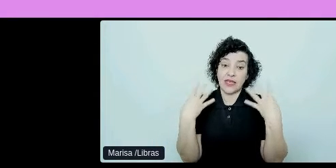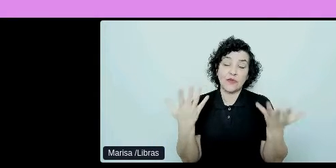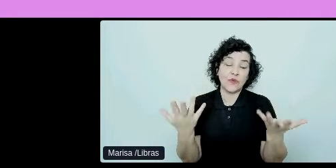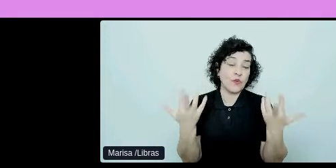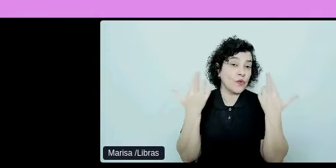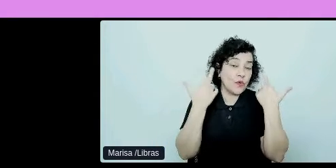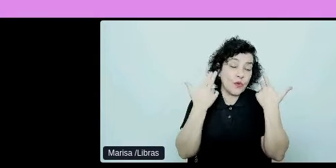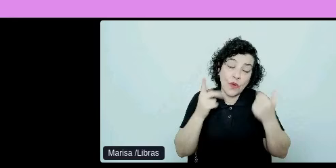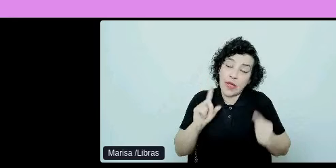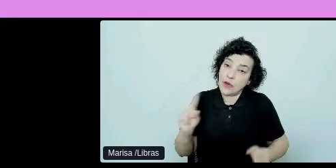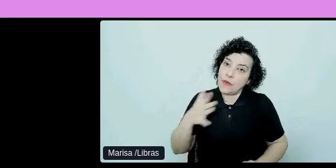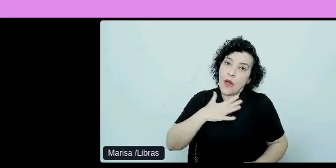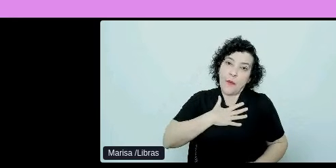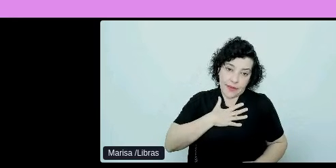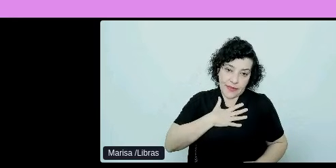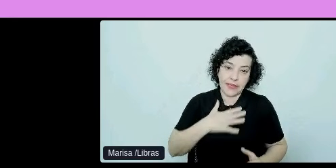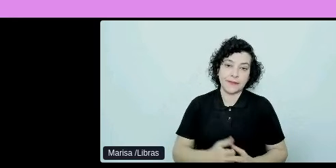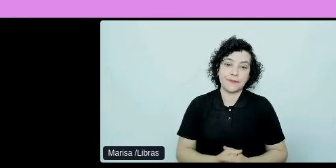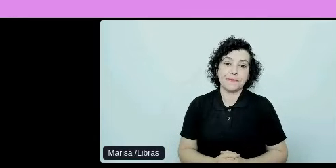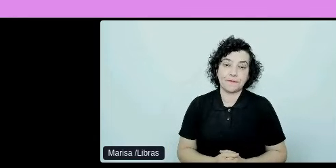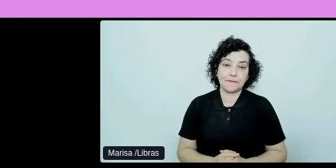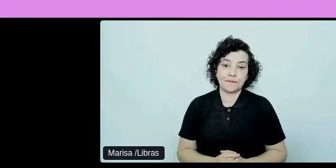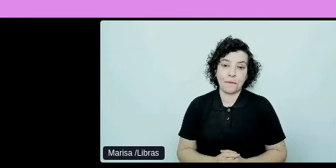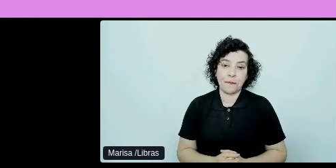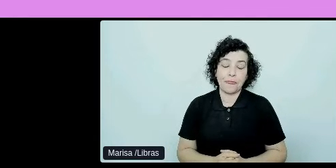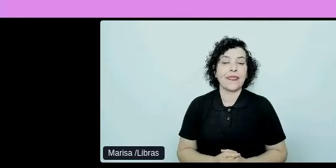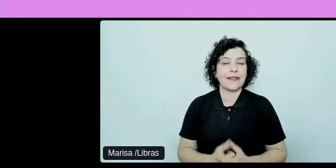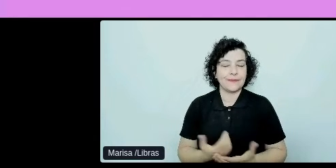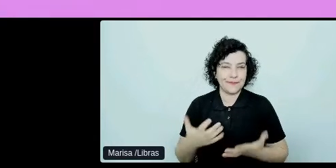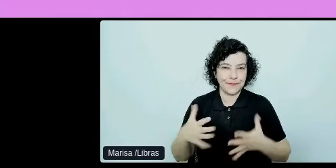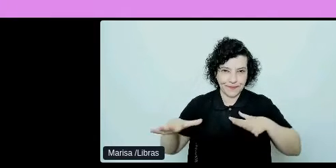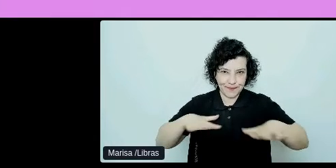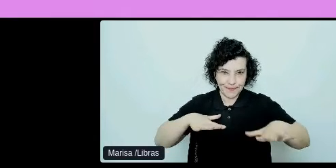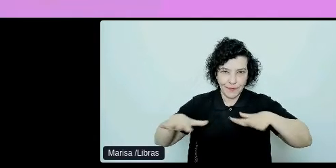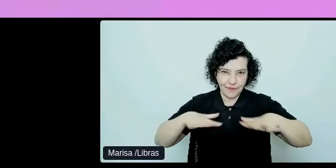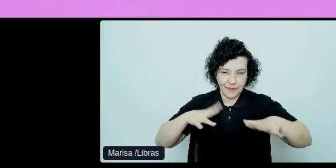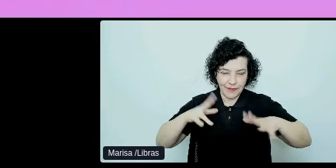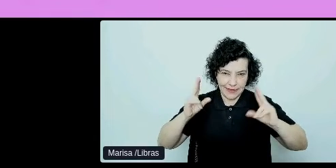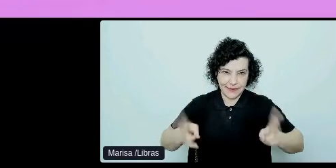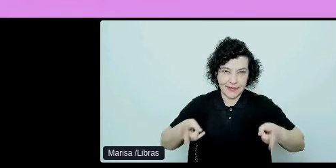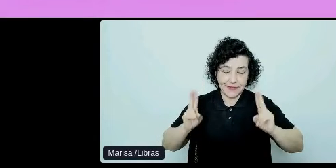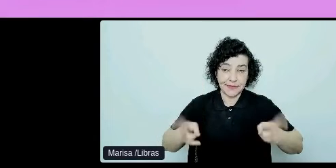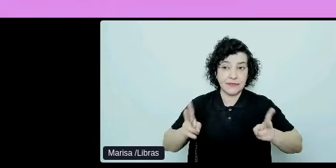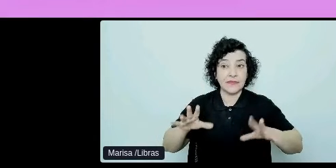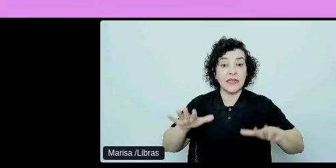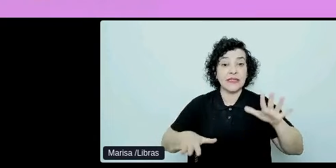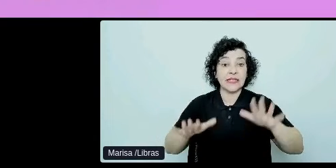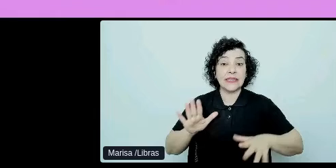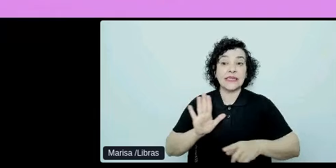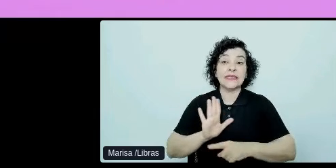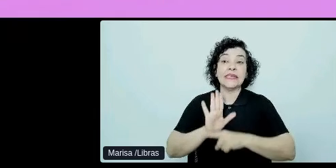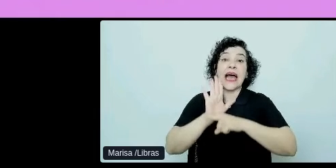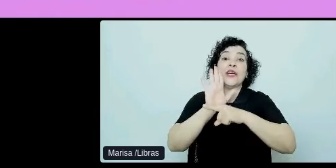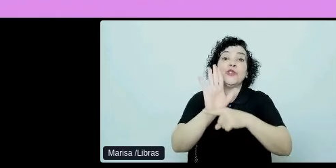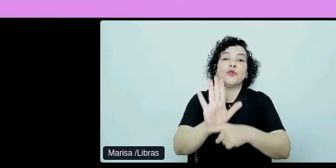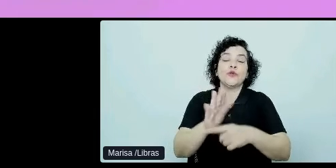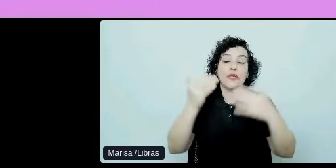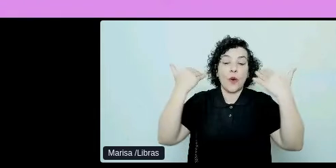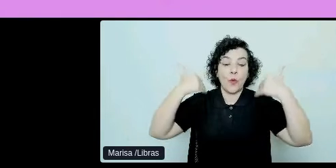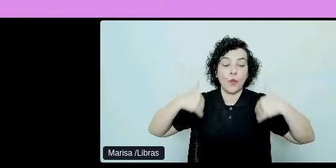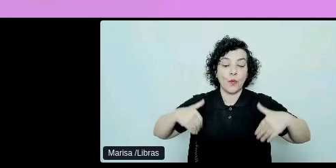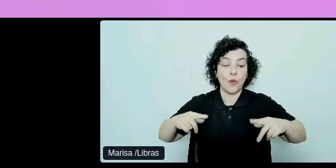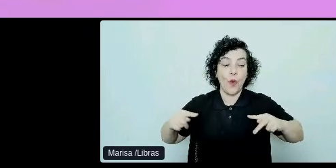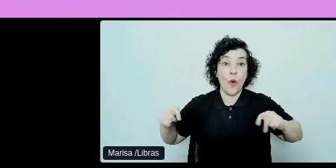faço todos os dias. E esses movimentos que a gente faz, eles ajudam na nossa autorregulação. Então, às vezes,